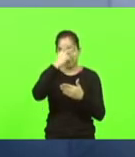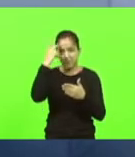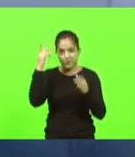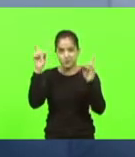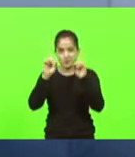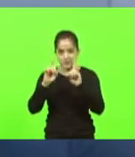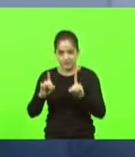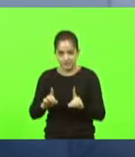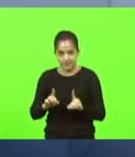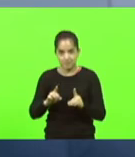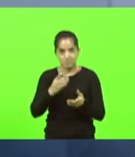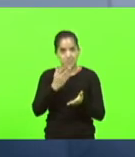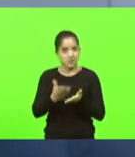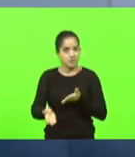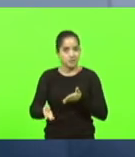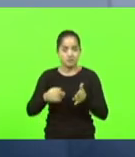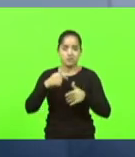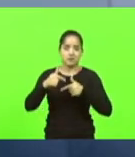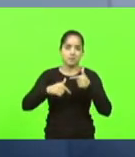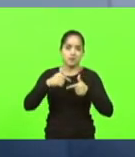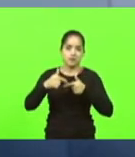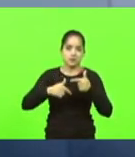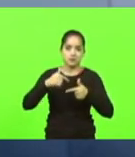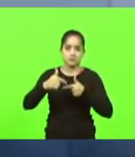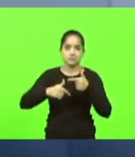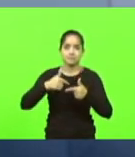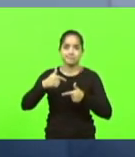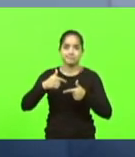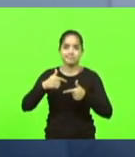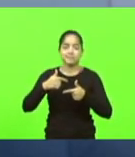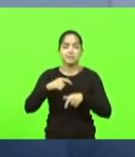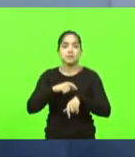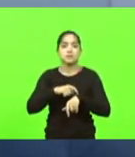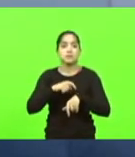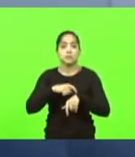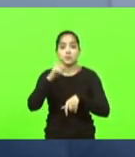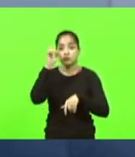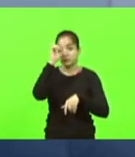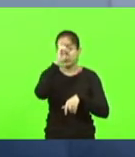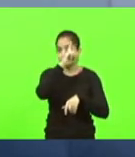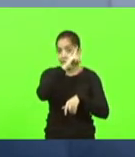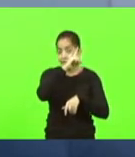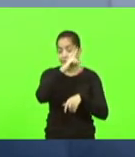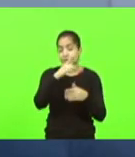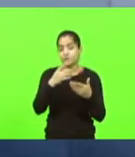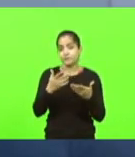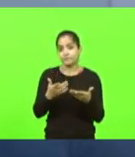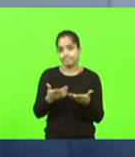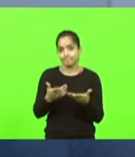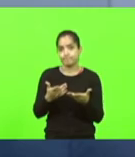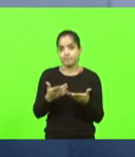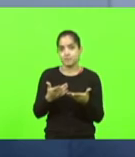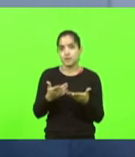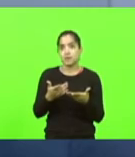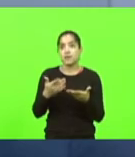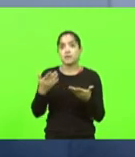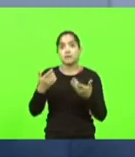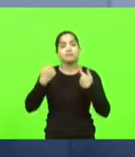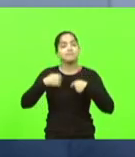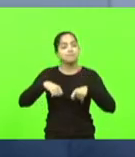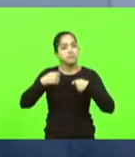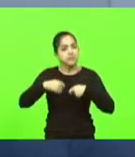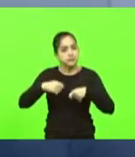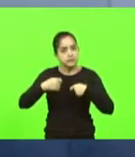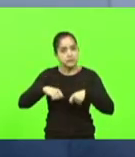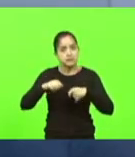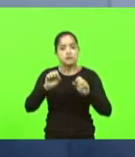pessoas sem deficiência, nesse cenário de dificuldades que nós enfrentamos em razão da pandemia, e o que torna ainda mais necessário eventos